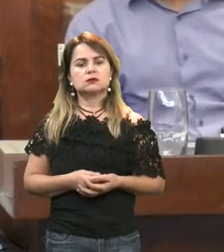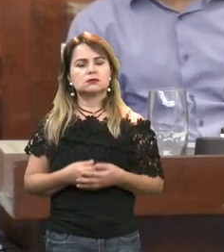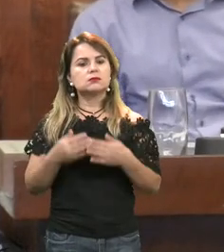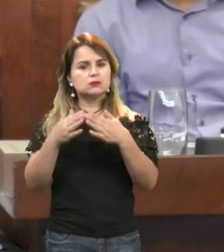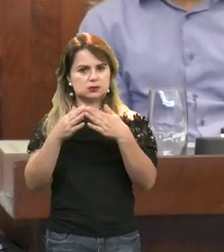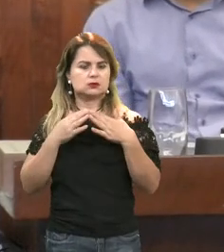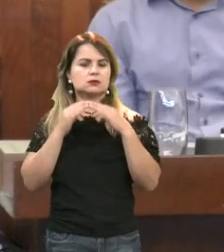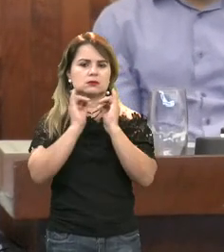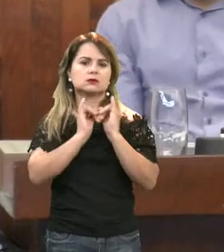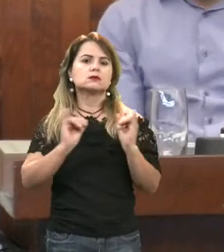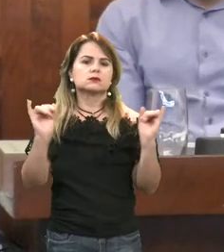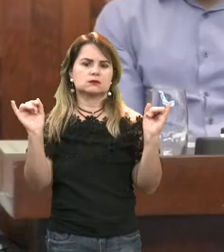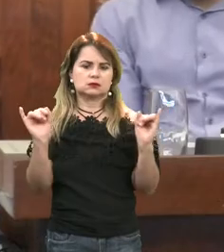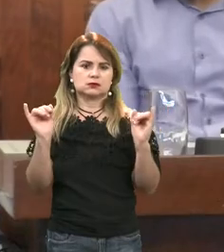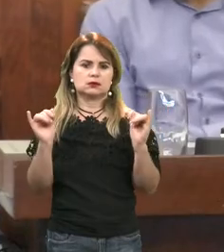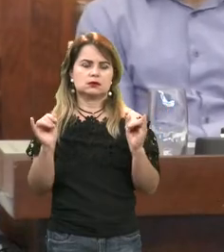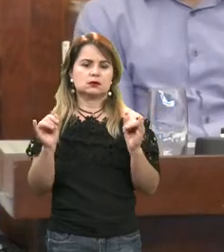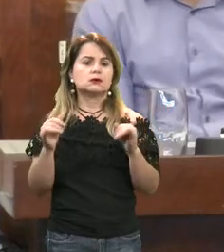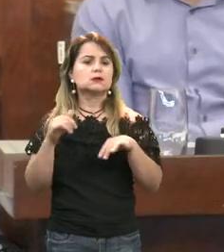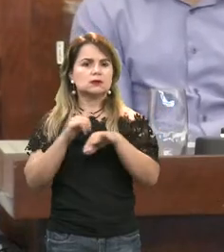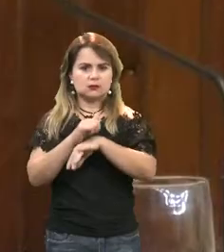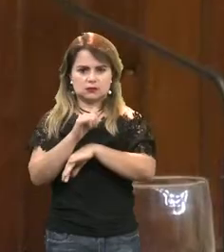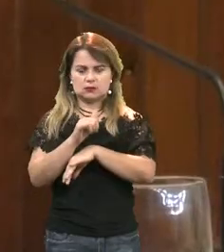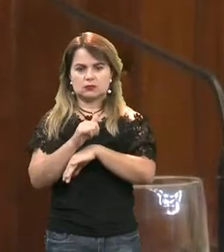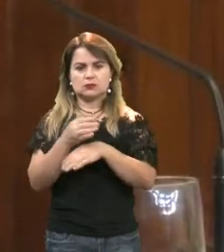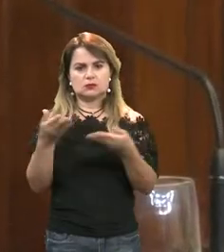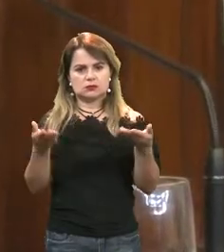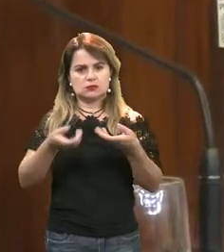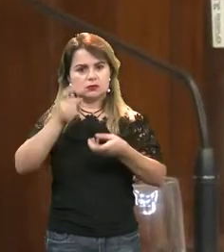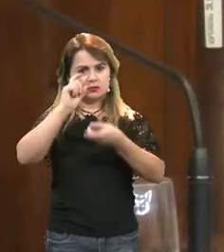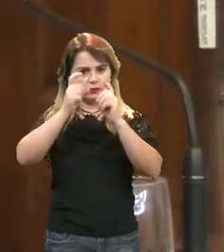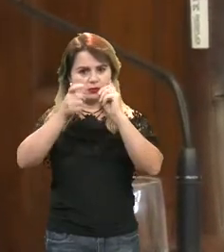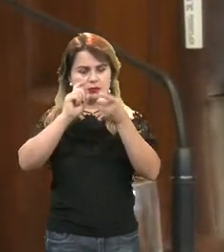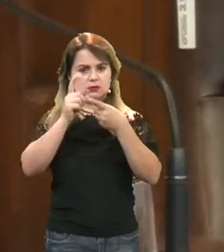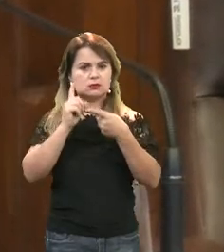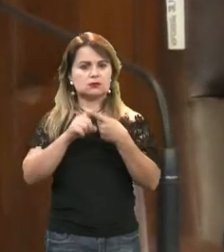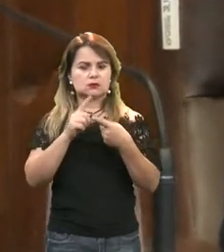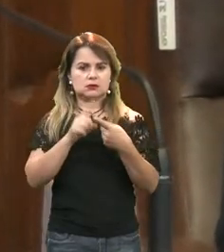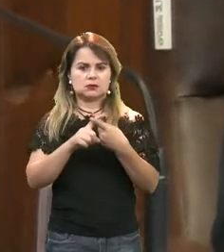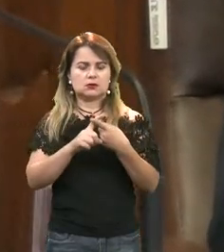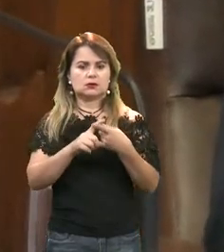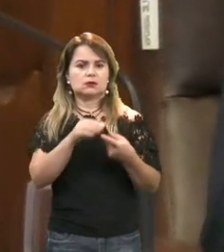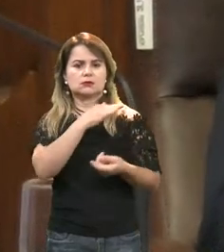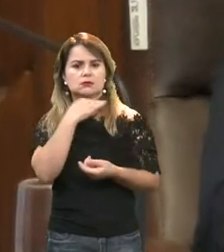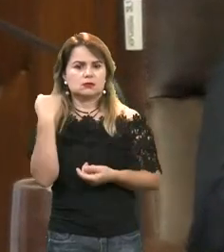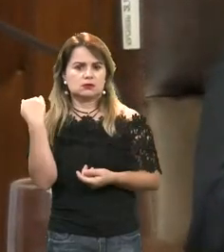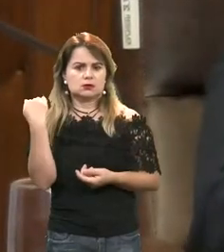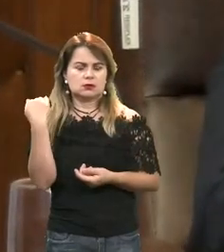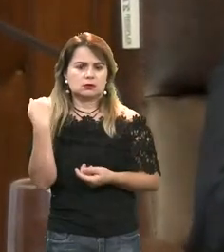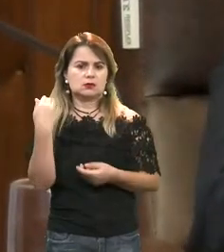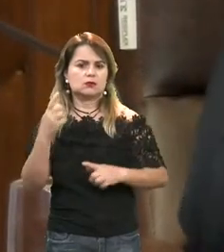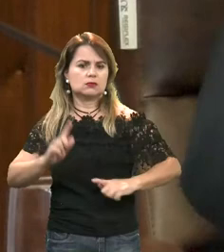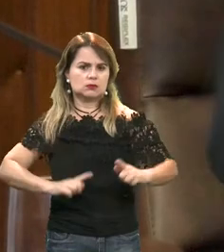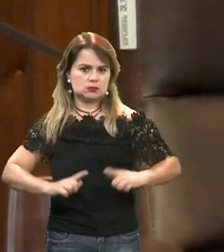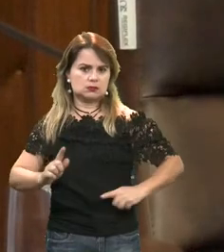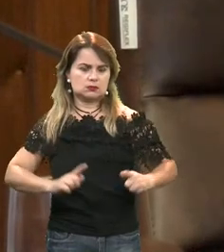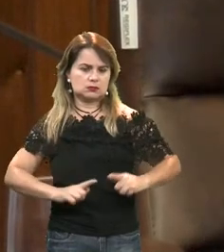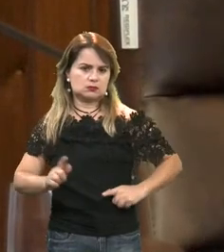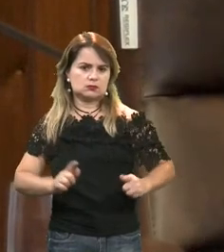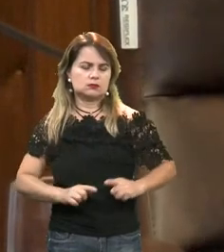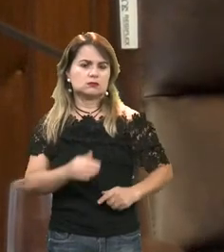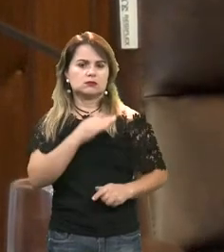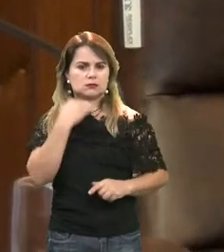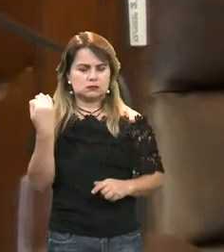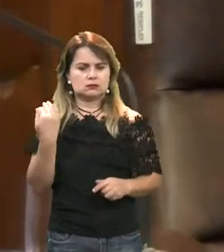a todos a ausência dele nessa sessão em virtude do falecimento agora à tarde do seu primo. Ele